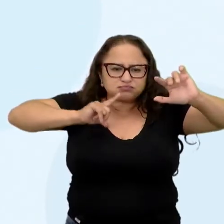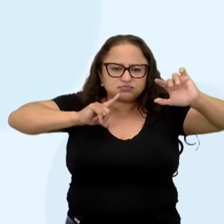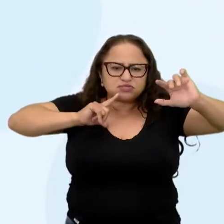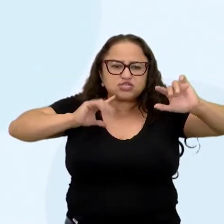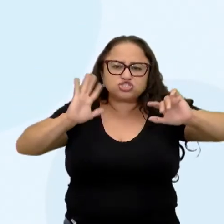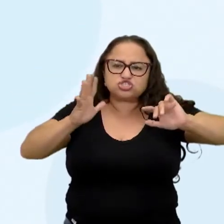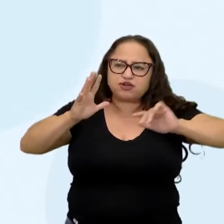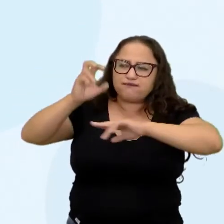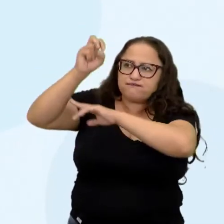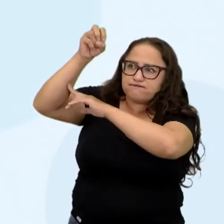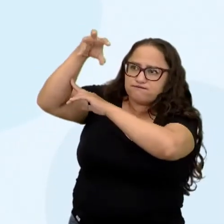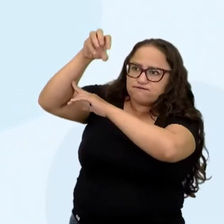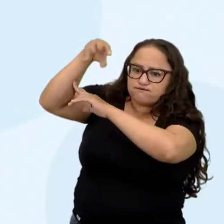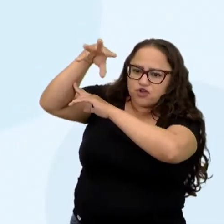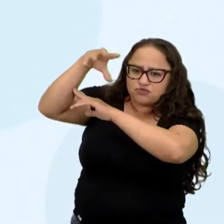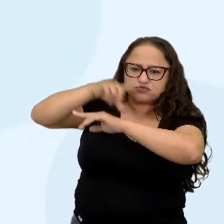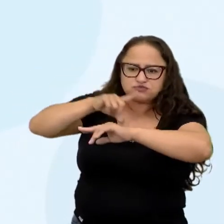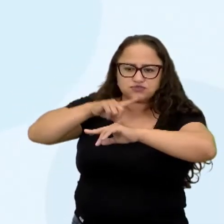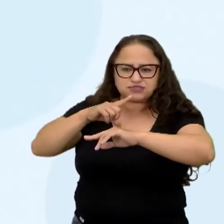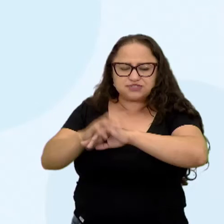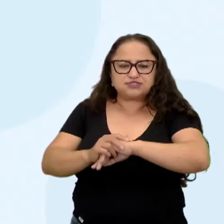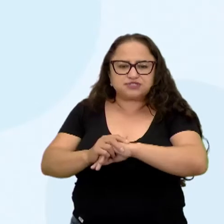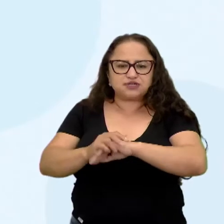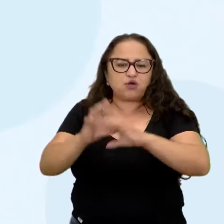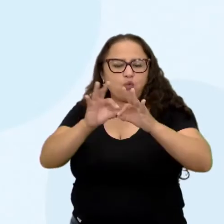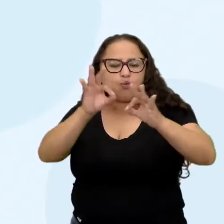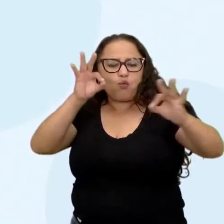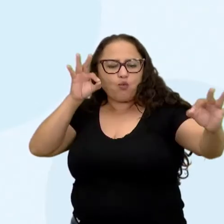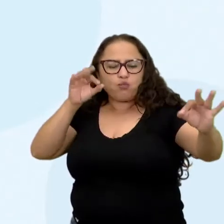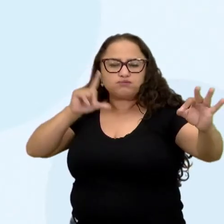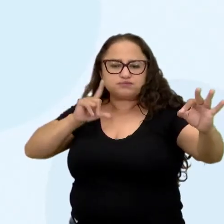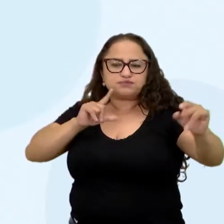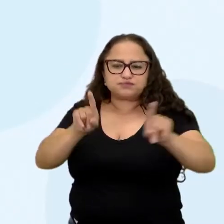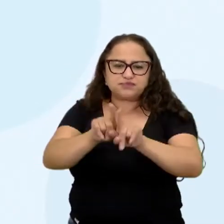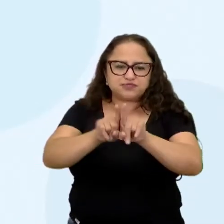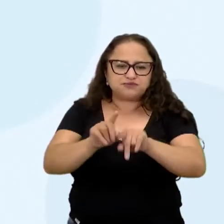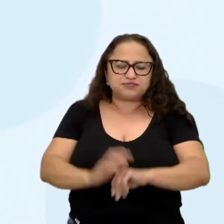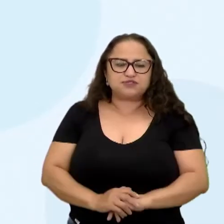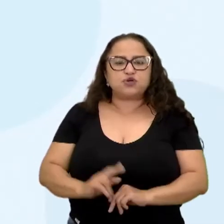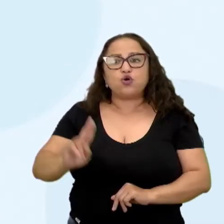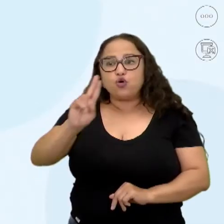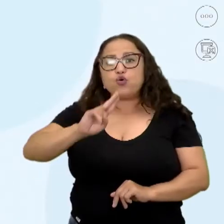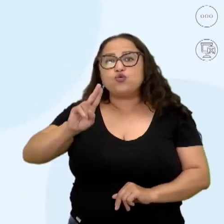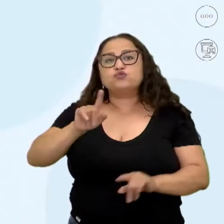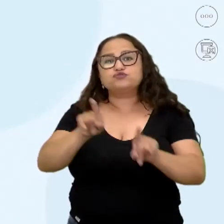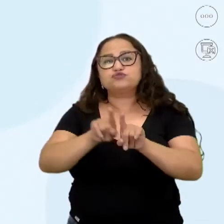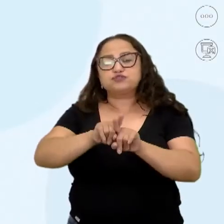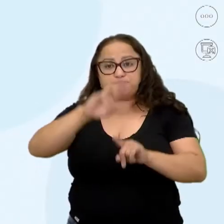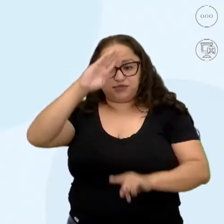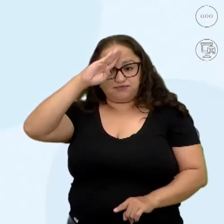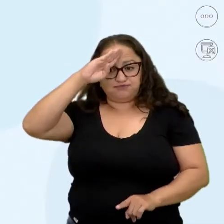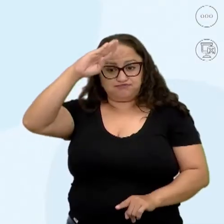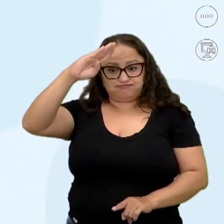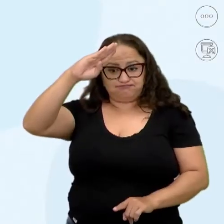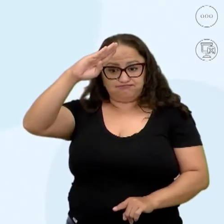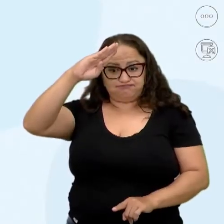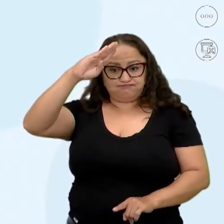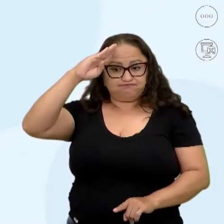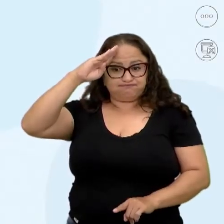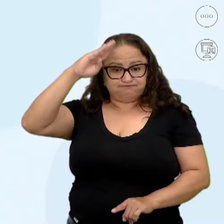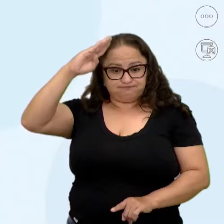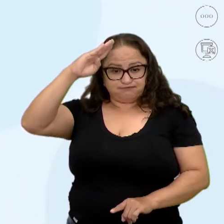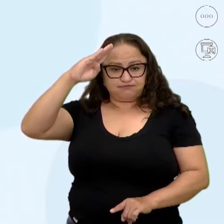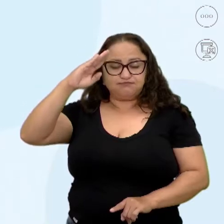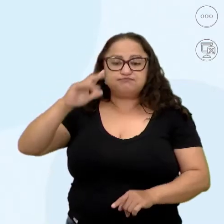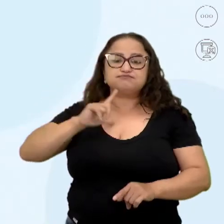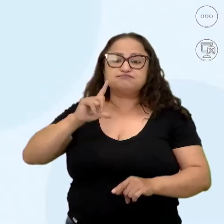várias imagens, né, muito bacana aí sobre galáxias distantes e assim por diante. Também para uso militar, né, tem muitos satélites que tem